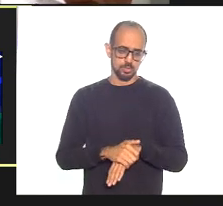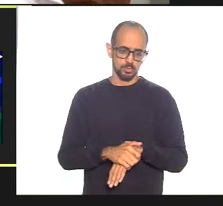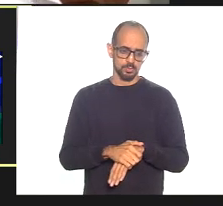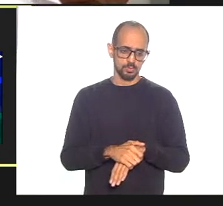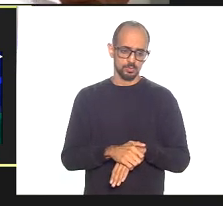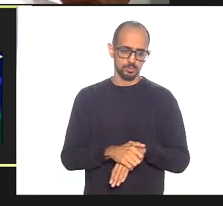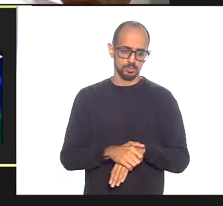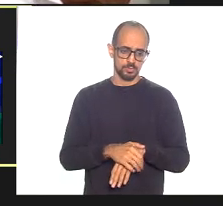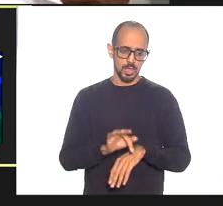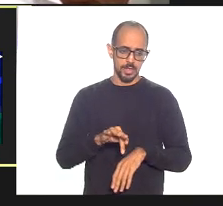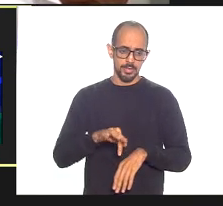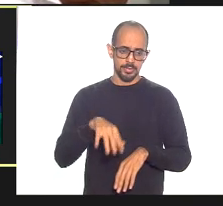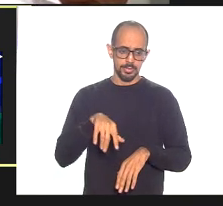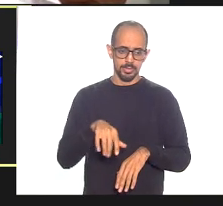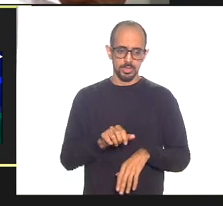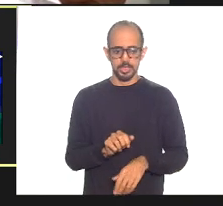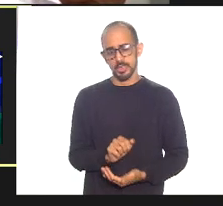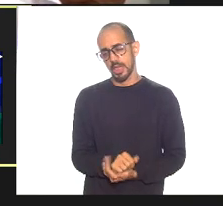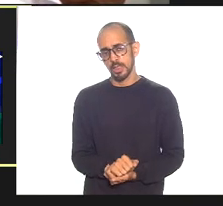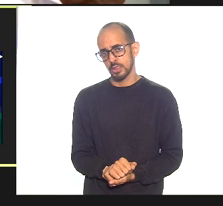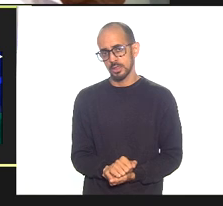O que é